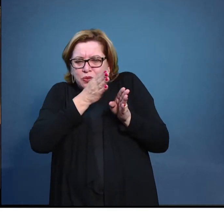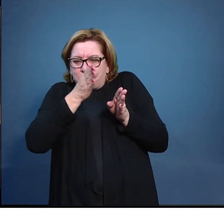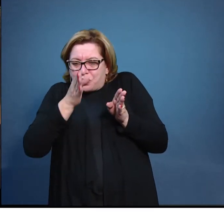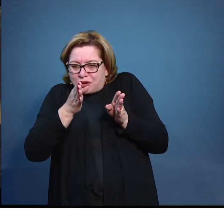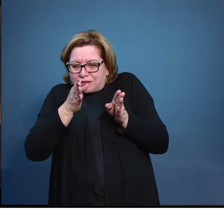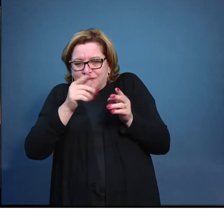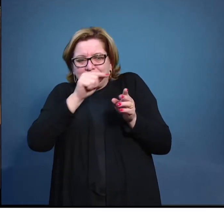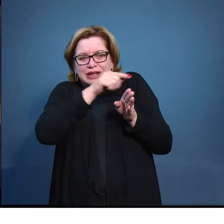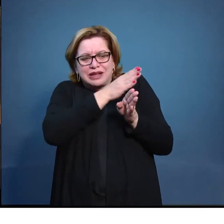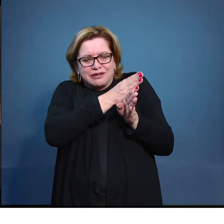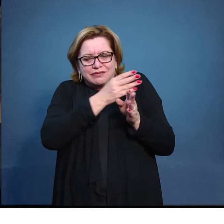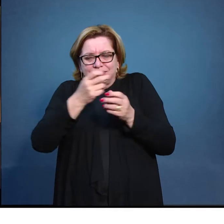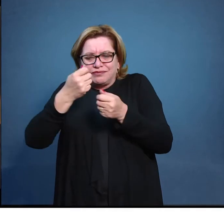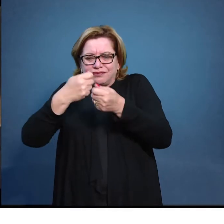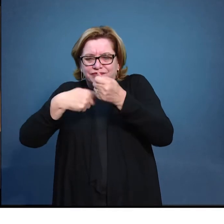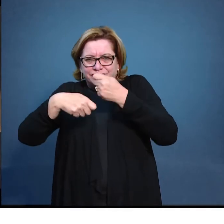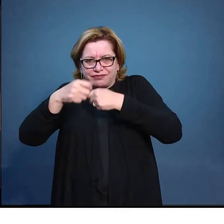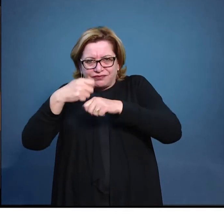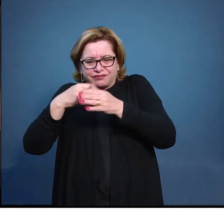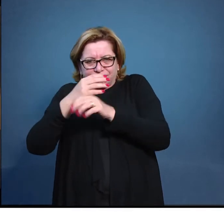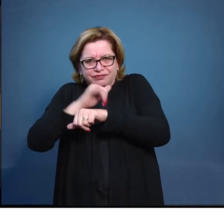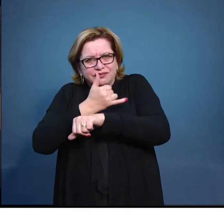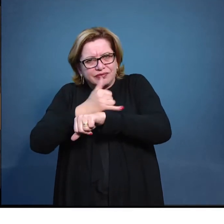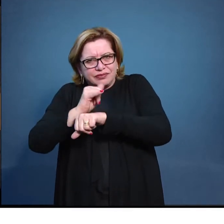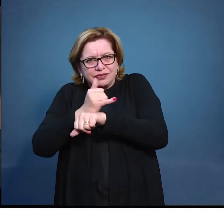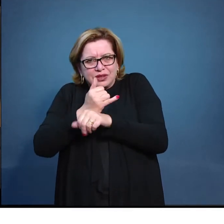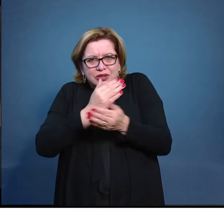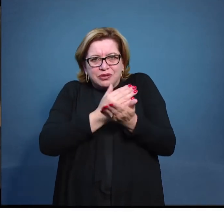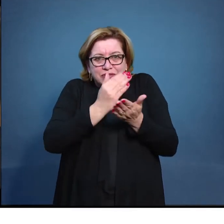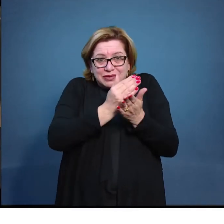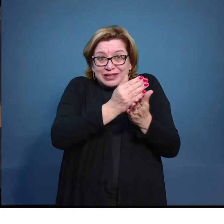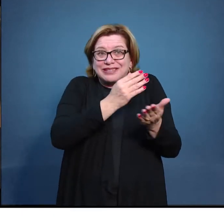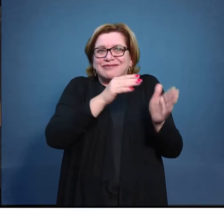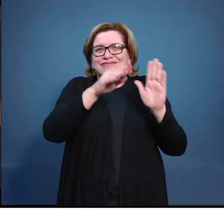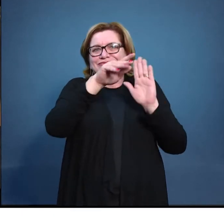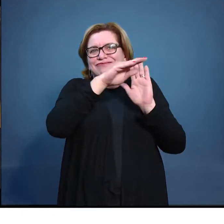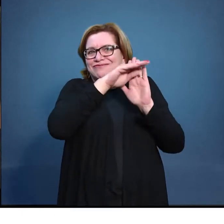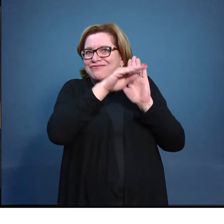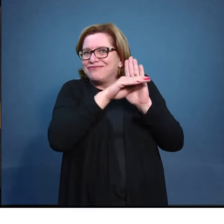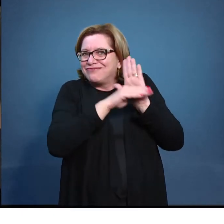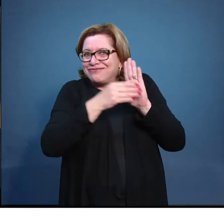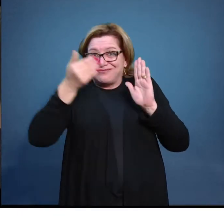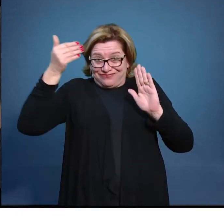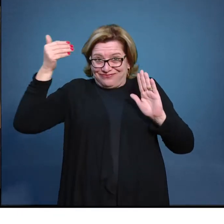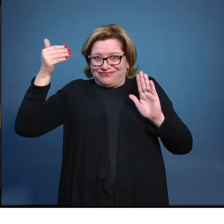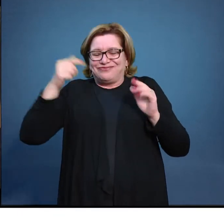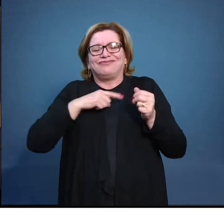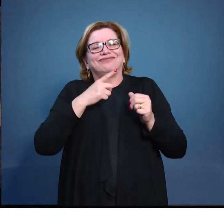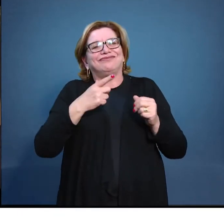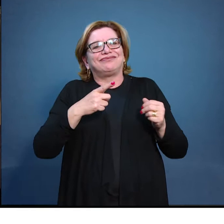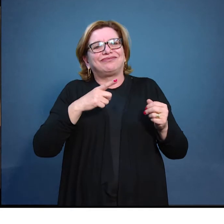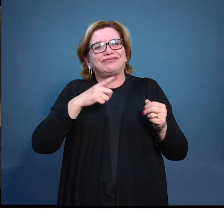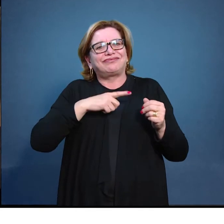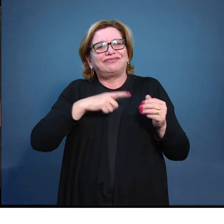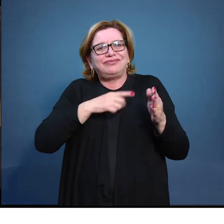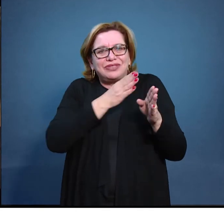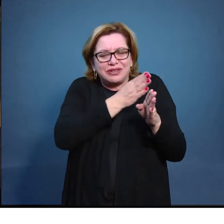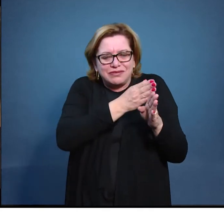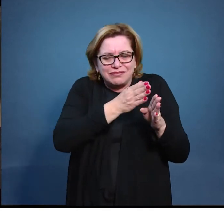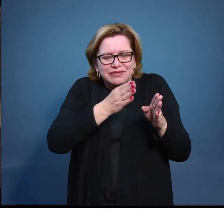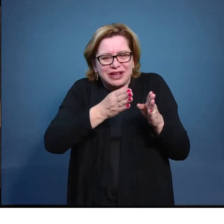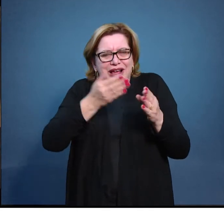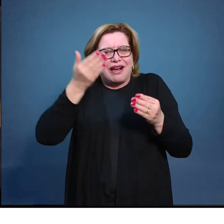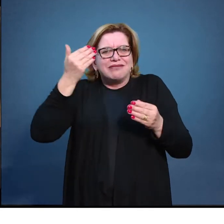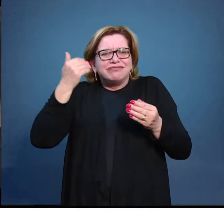A administração estratégica nasce como planejamento estratégico. Nessa fase, ele tem uma